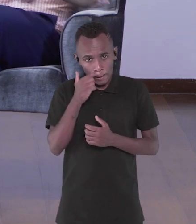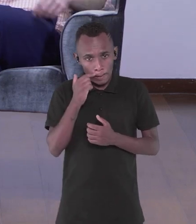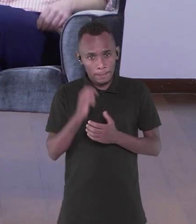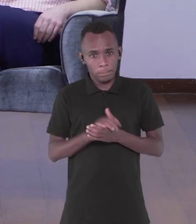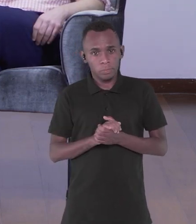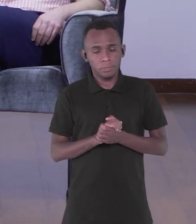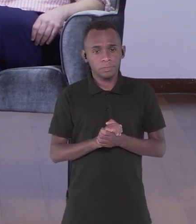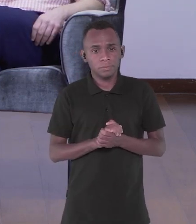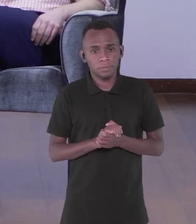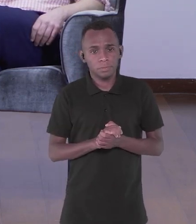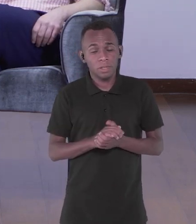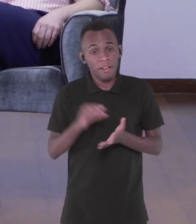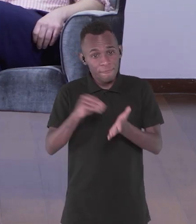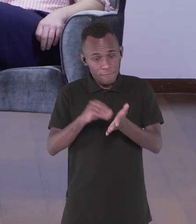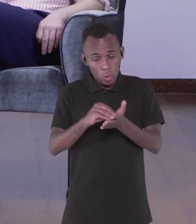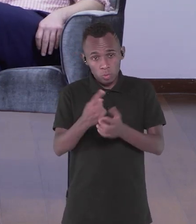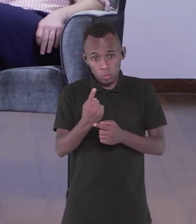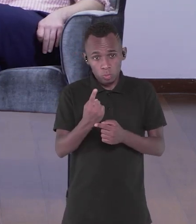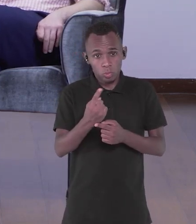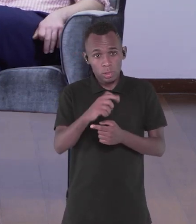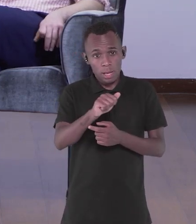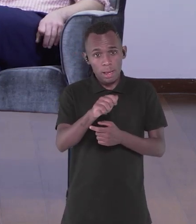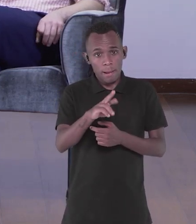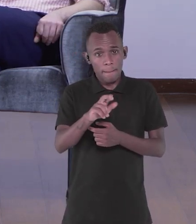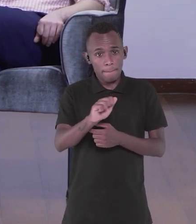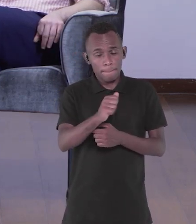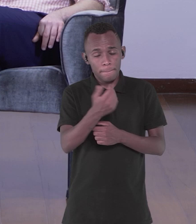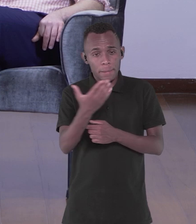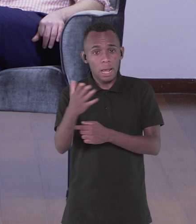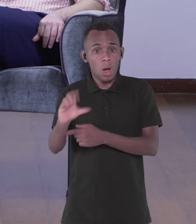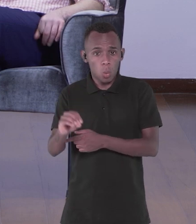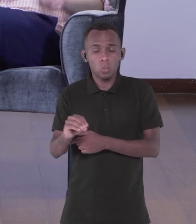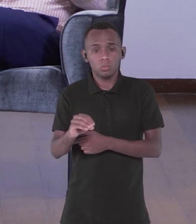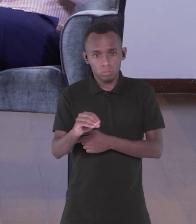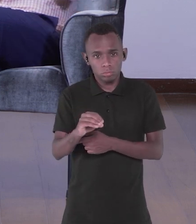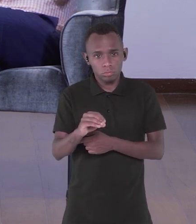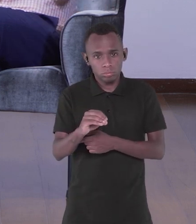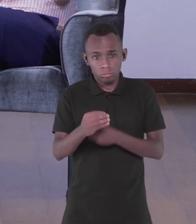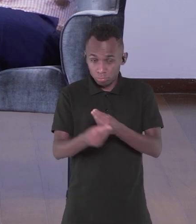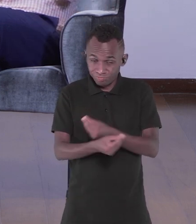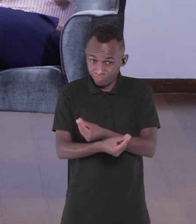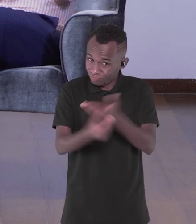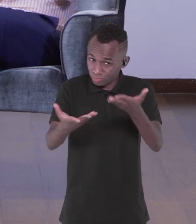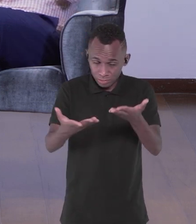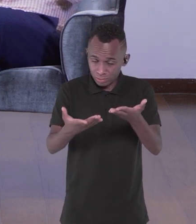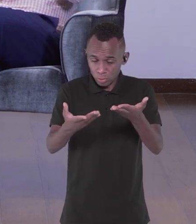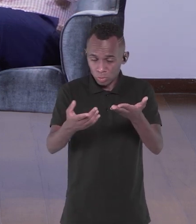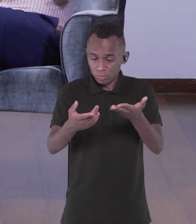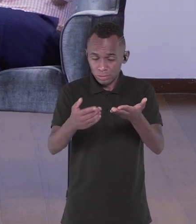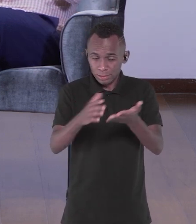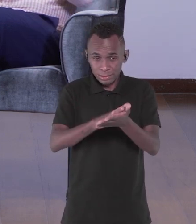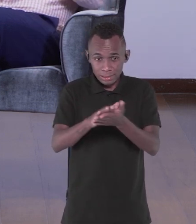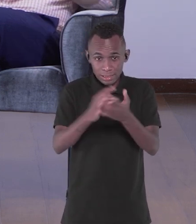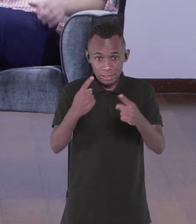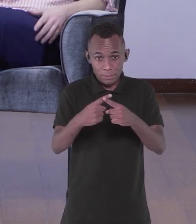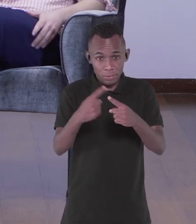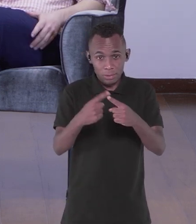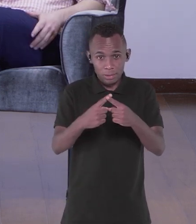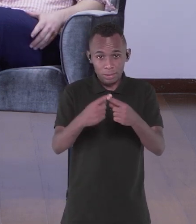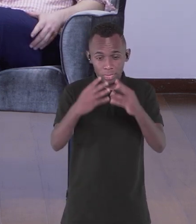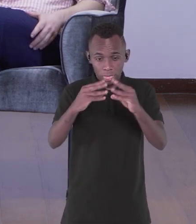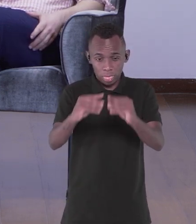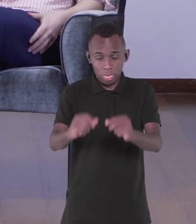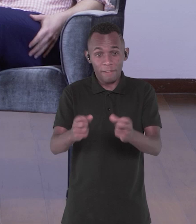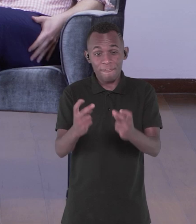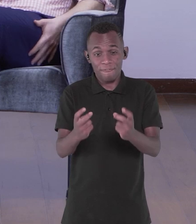aqui. É o que não está aqui, porque senão eu tinha trago para vocês, gente. Aqui está esgotado. Livro de gente que